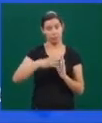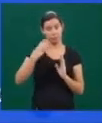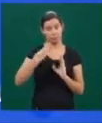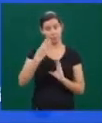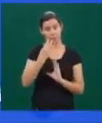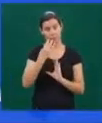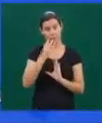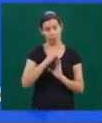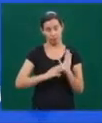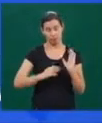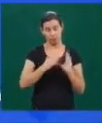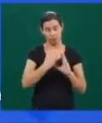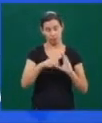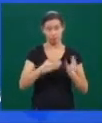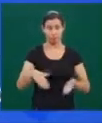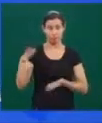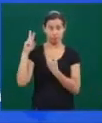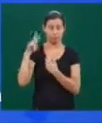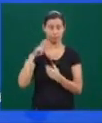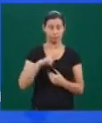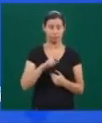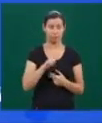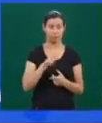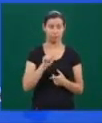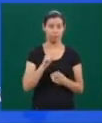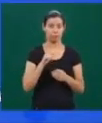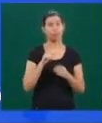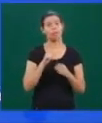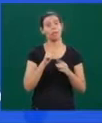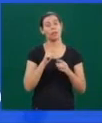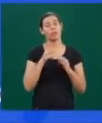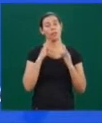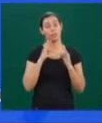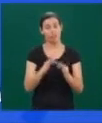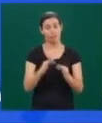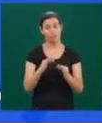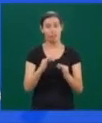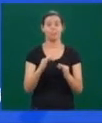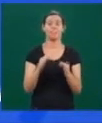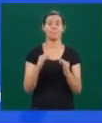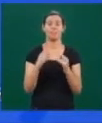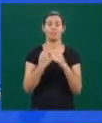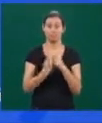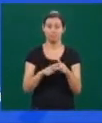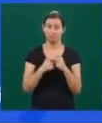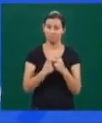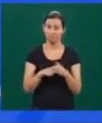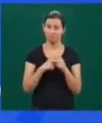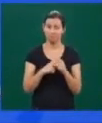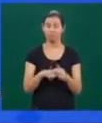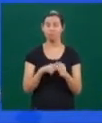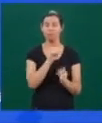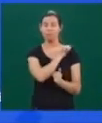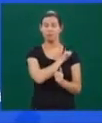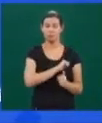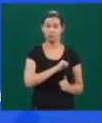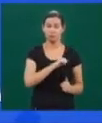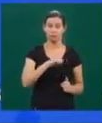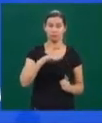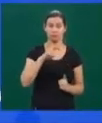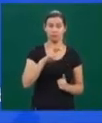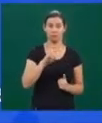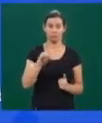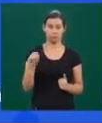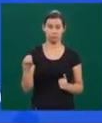talentos@fundacaocdl.org.br. Vaga de estágio para técnico em eletrônica. A bolsa auxílio é de R$ 500, mais vale transporte. É necessário cursar técnico